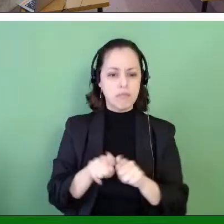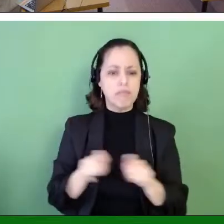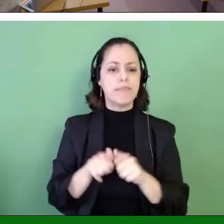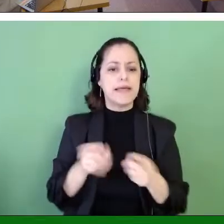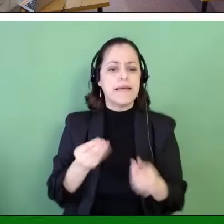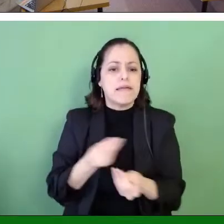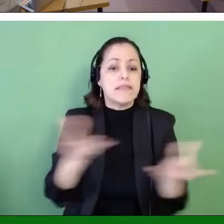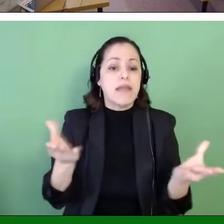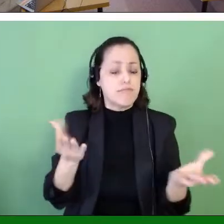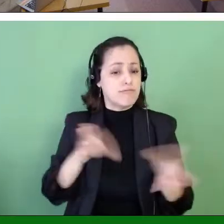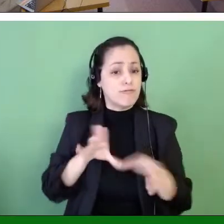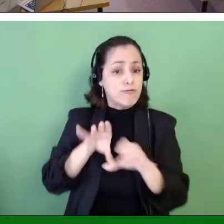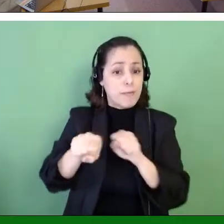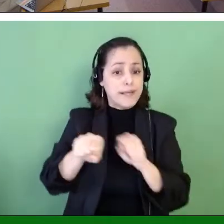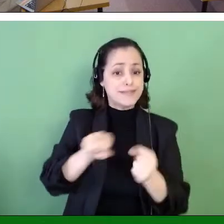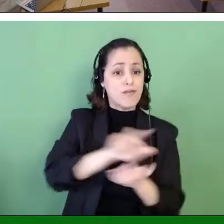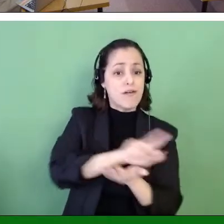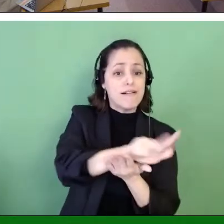de formação?